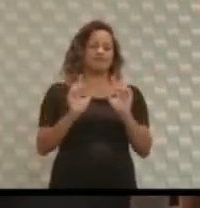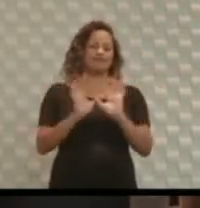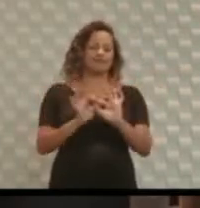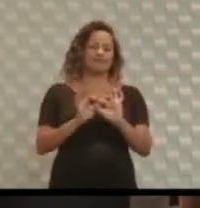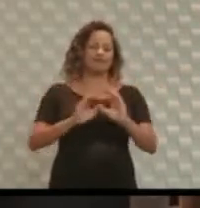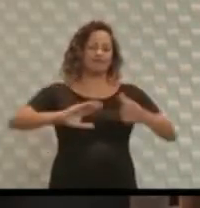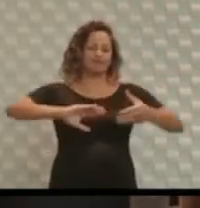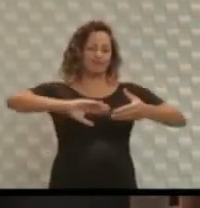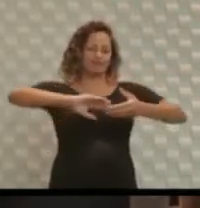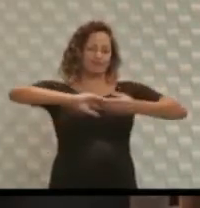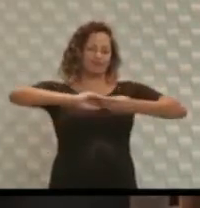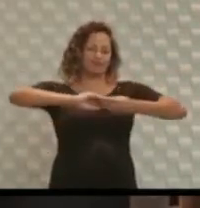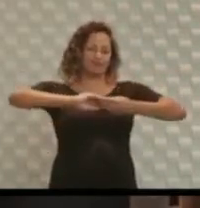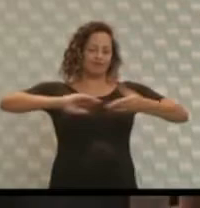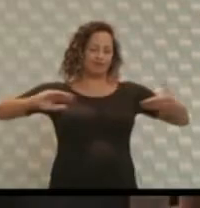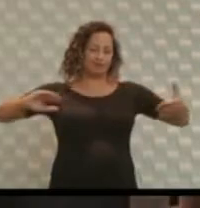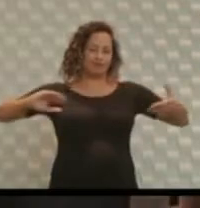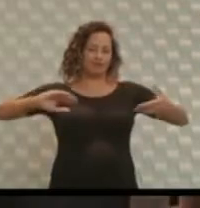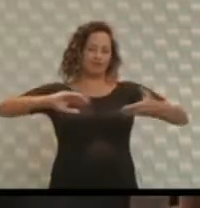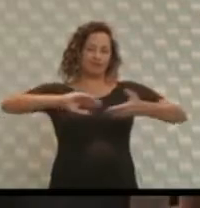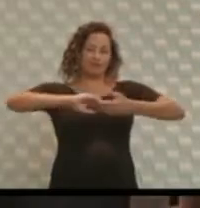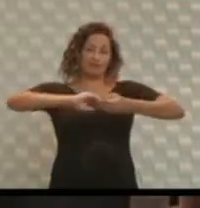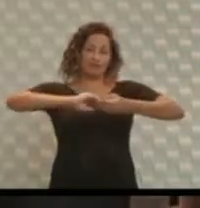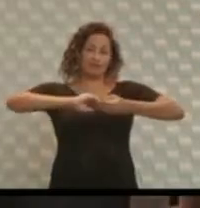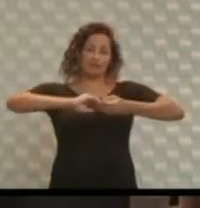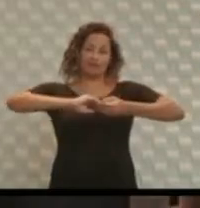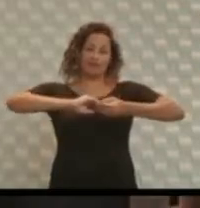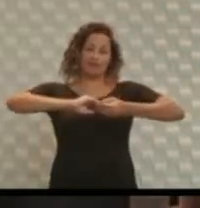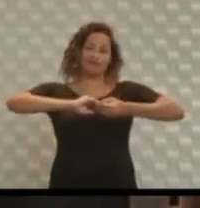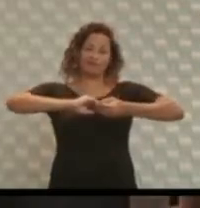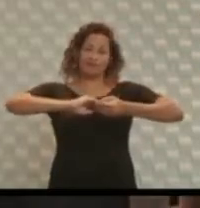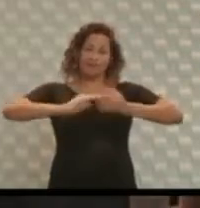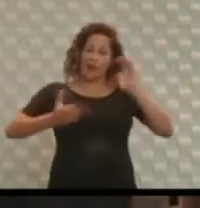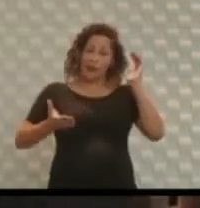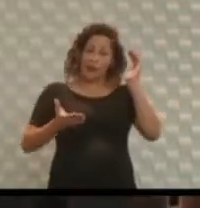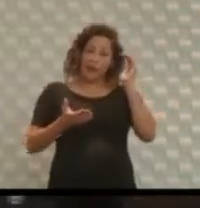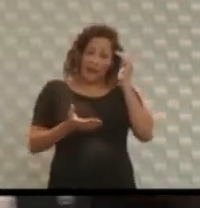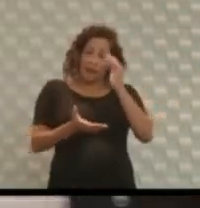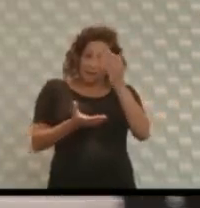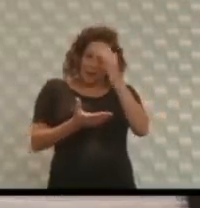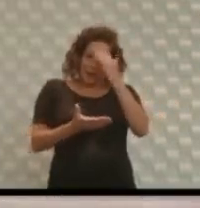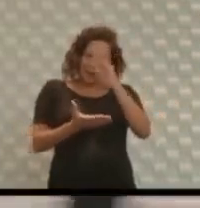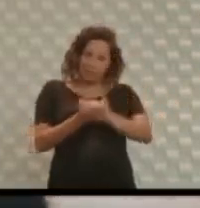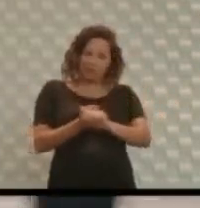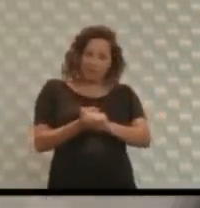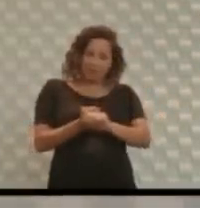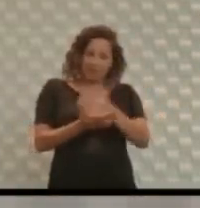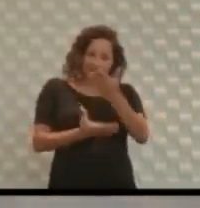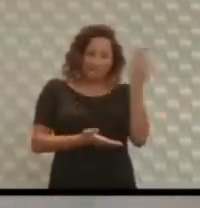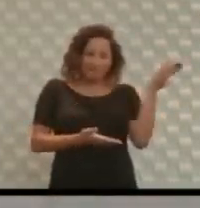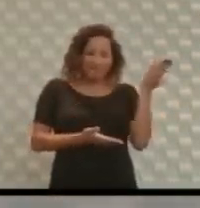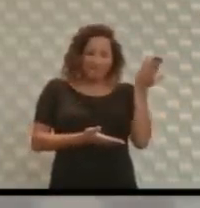se encontram nessa doação. Amém? Vamos aplaudir ao Senhor, muito obrigada.